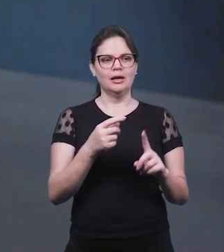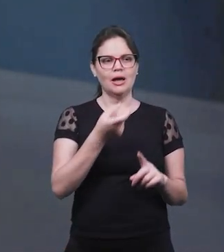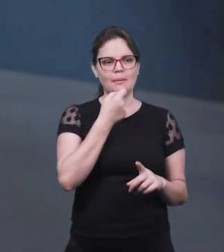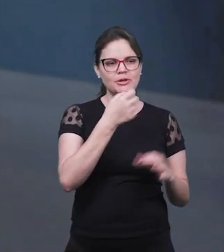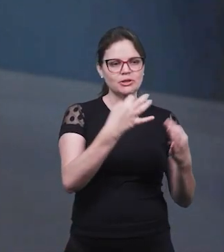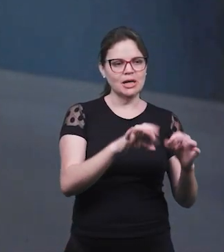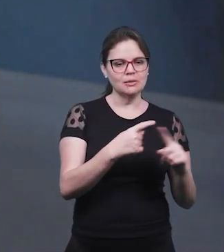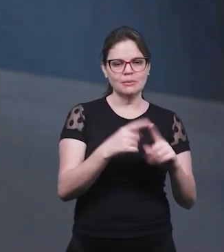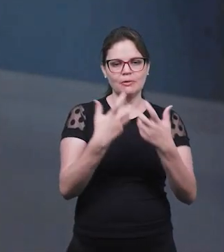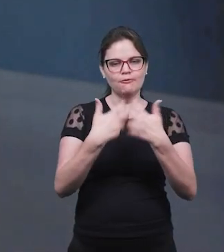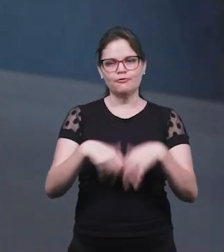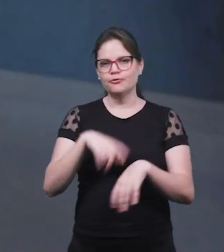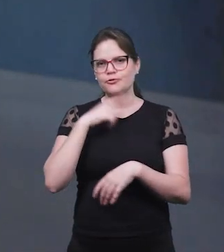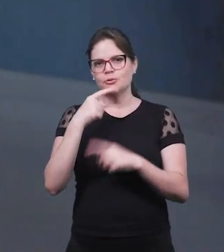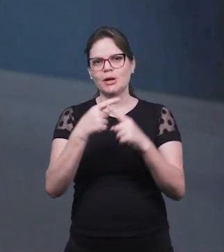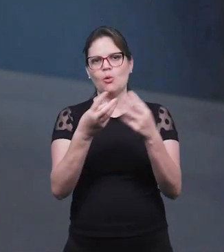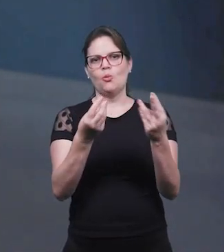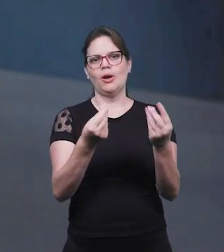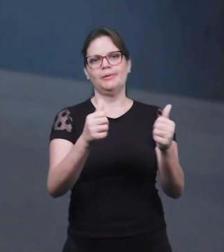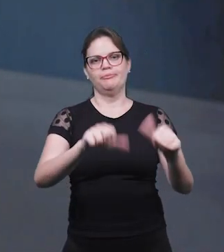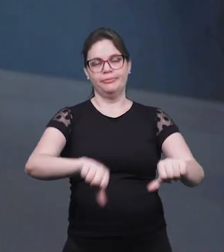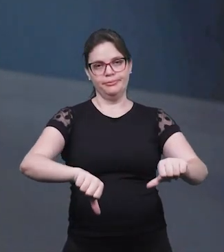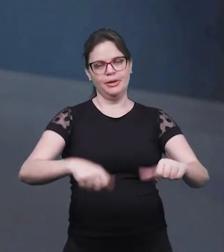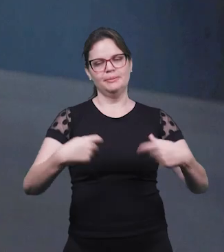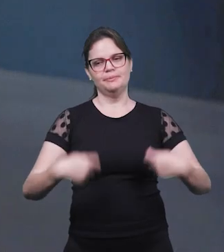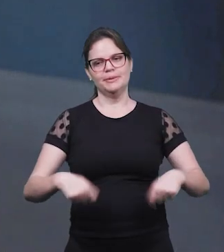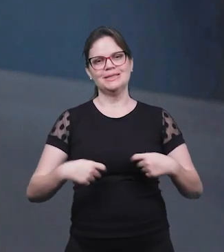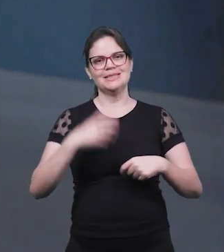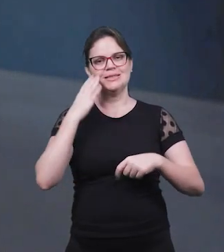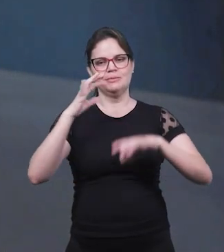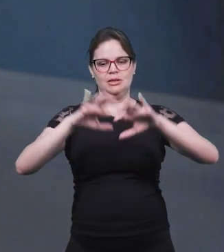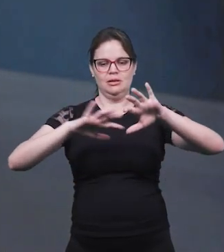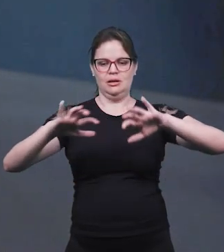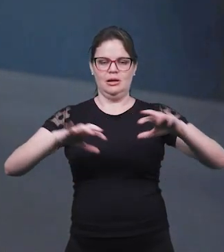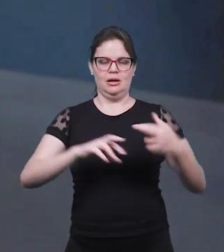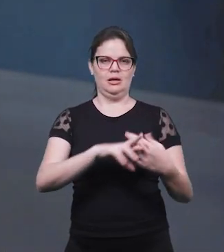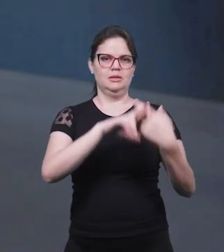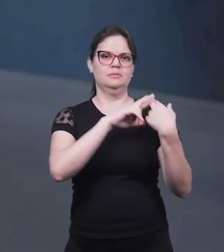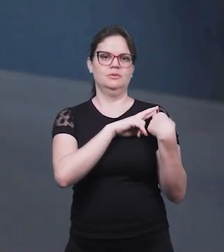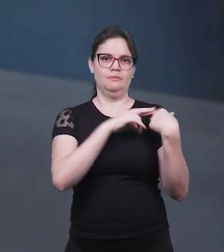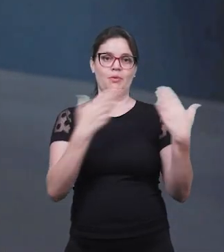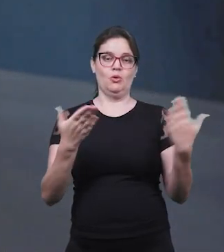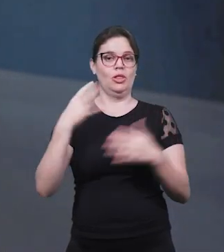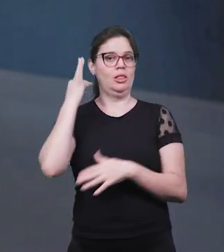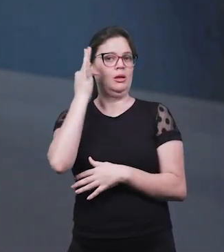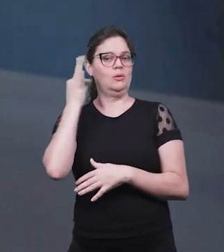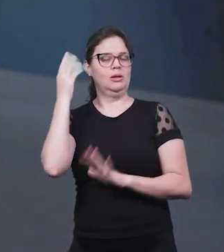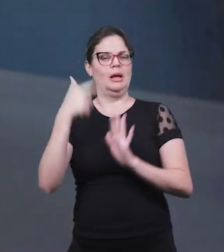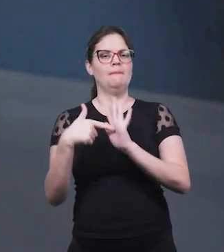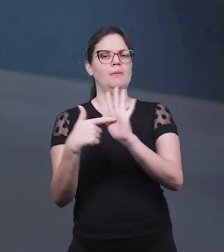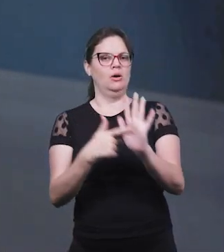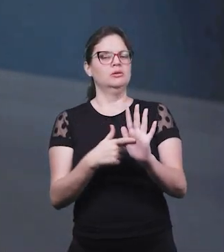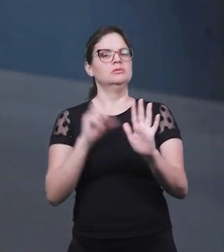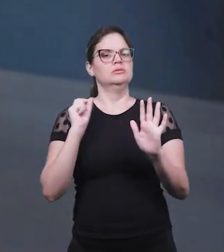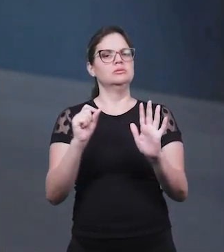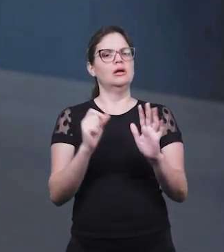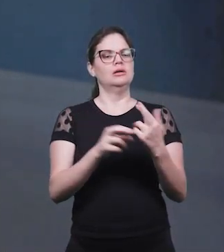não funciona. E aí a gente tem que distribuir as responsabilidades. Então a literatura atribui